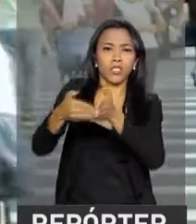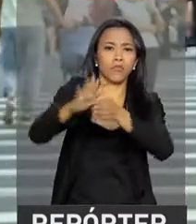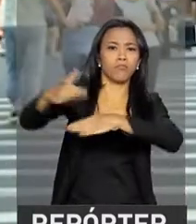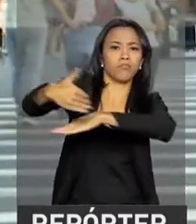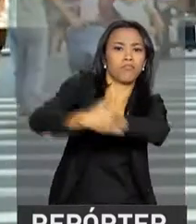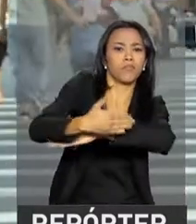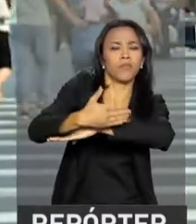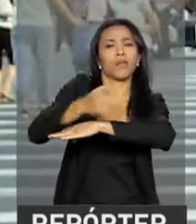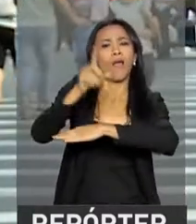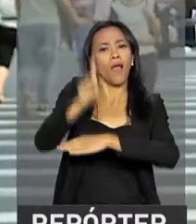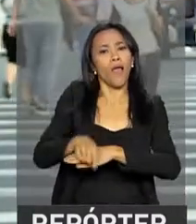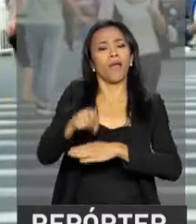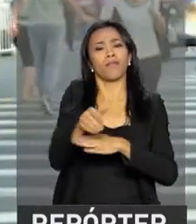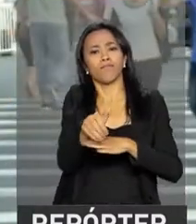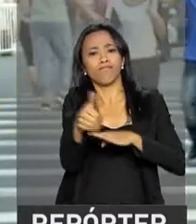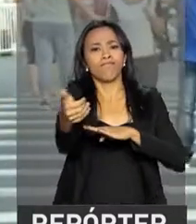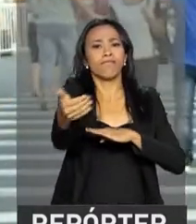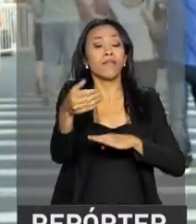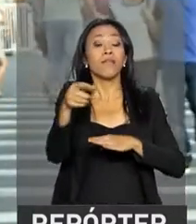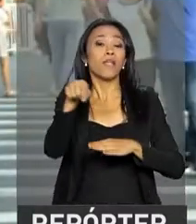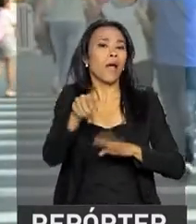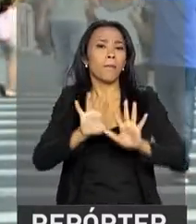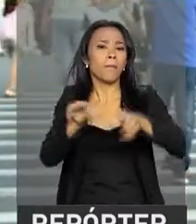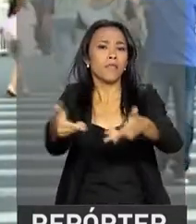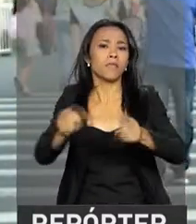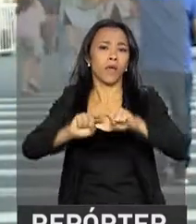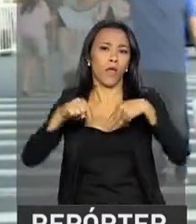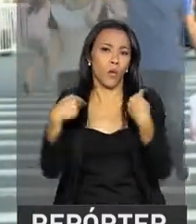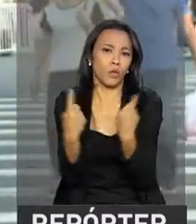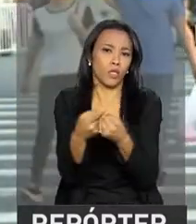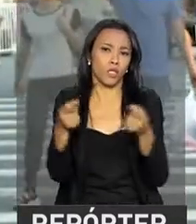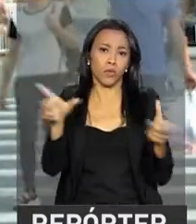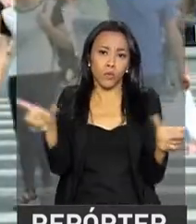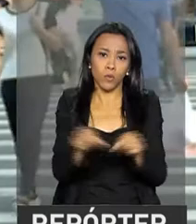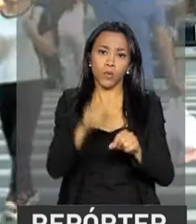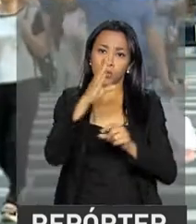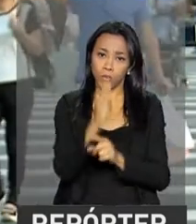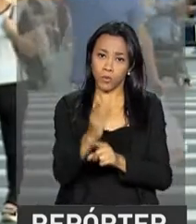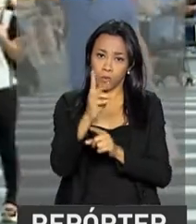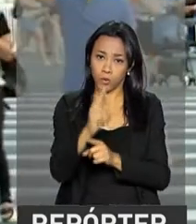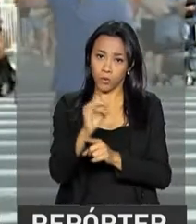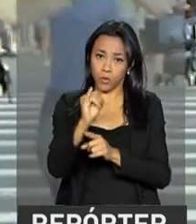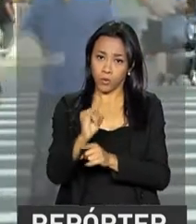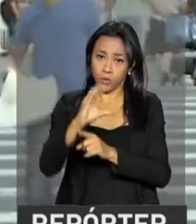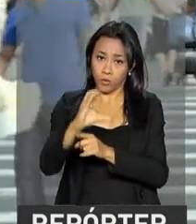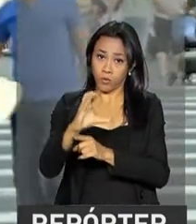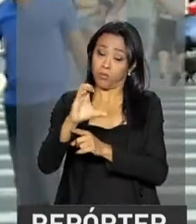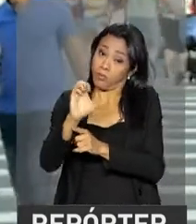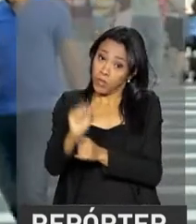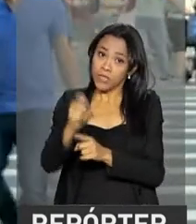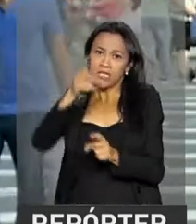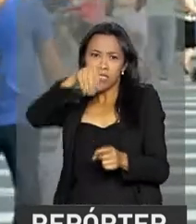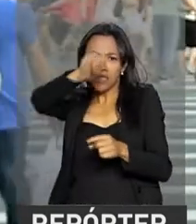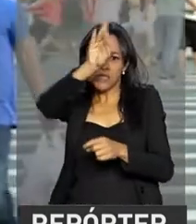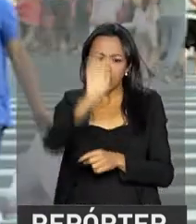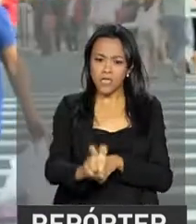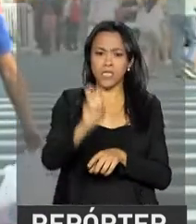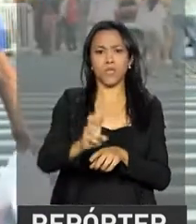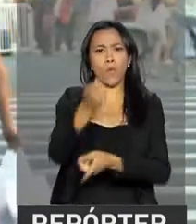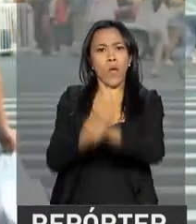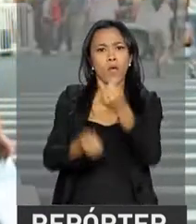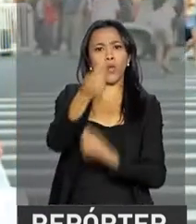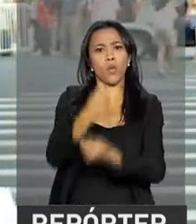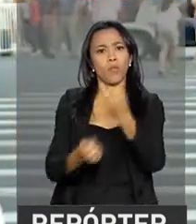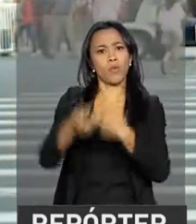no sudoeste da china onde participa da reunião de cúpula dos brics o grupo das cinco principais economias em